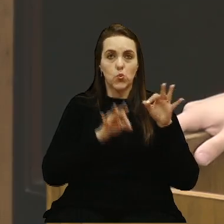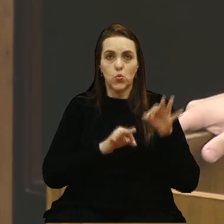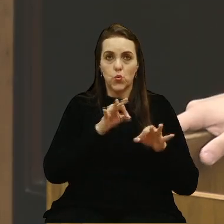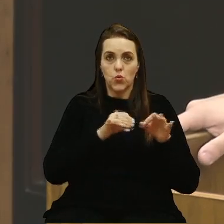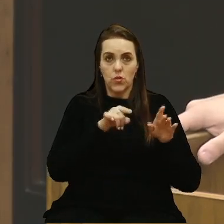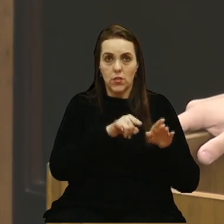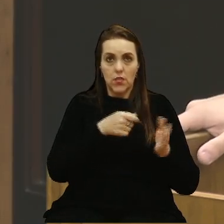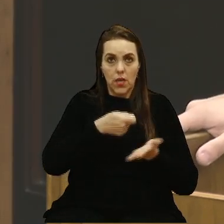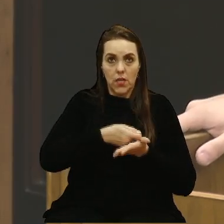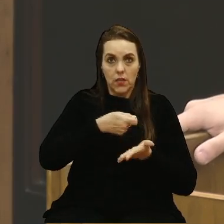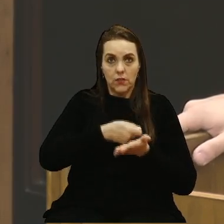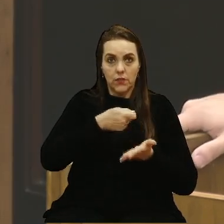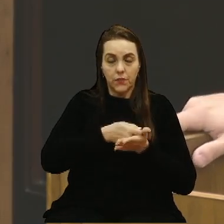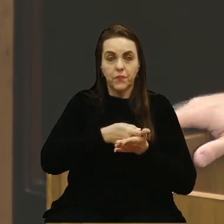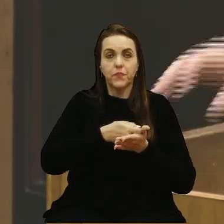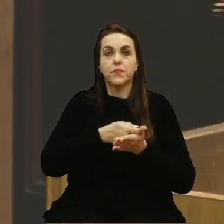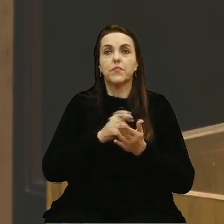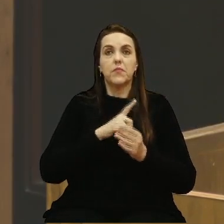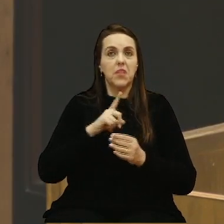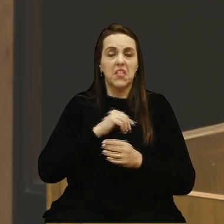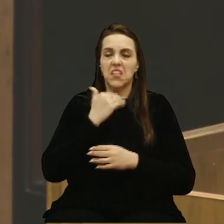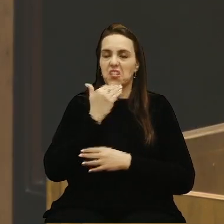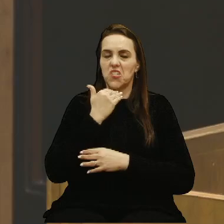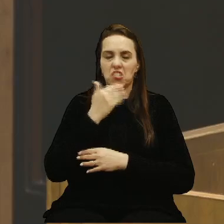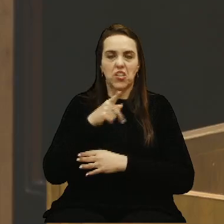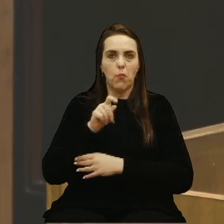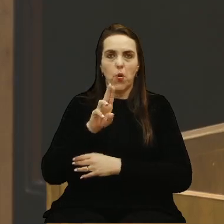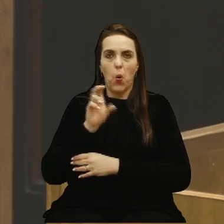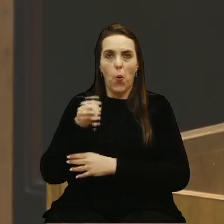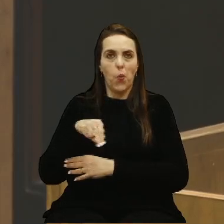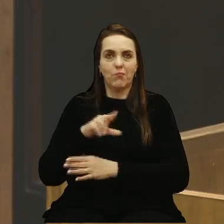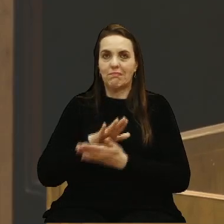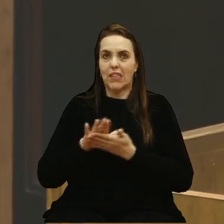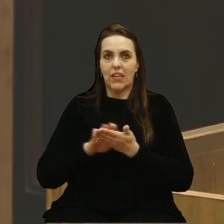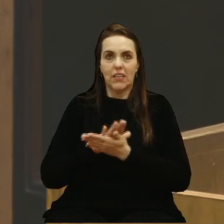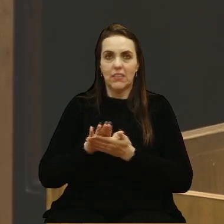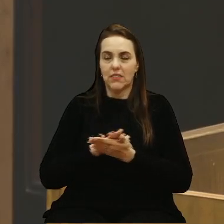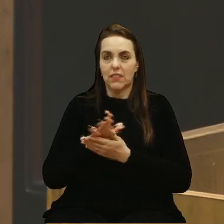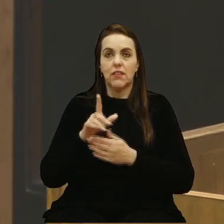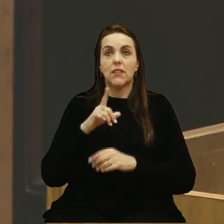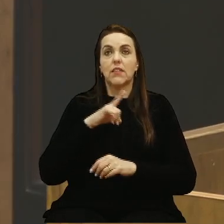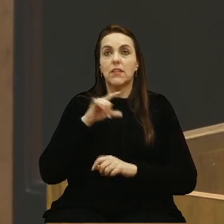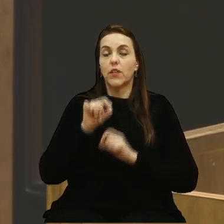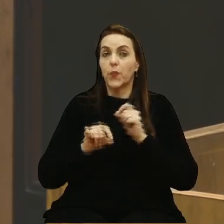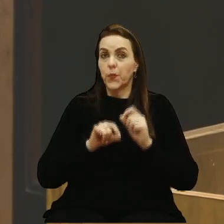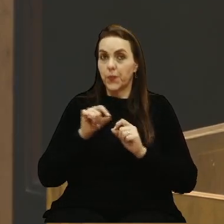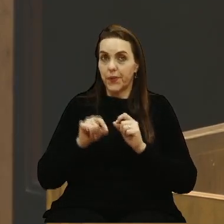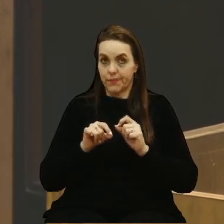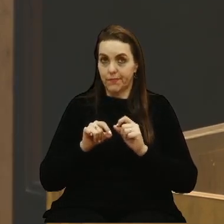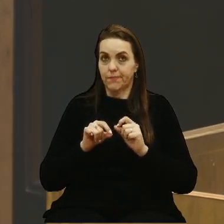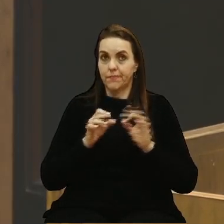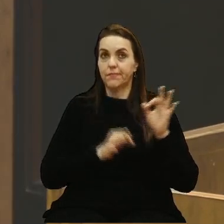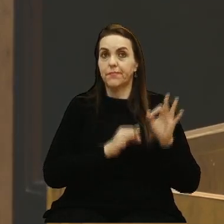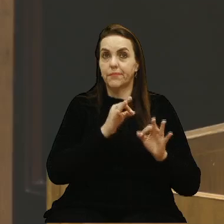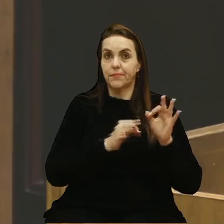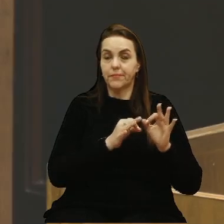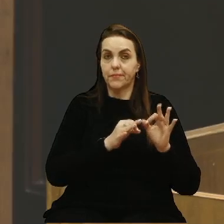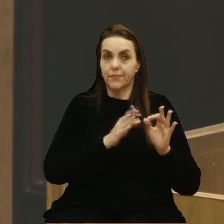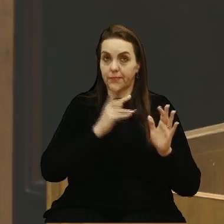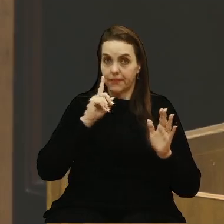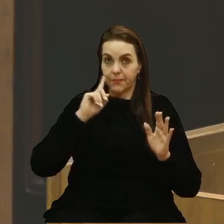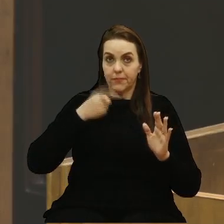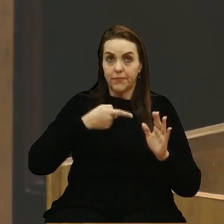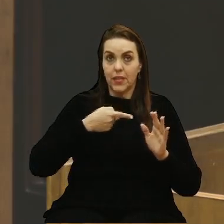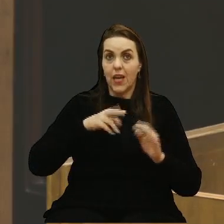aqui concordo com o senhor que o PROCON não tem servido para nada, que nós possamos exigir judicialmente que a RGE vá até